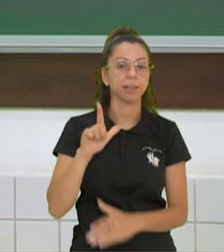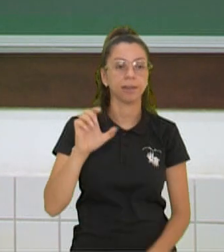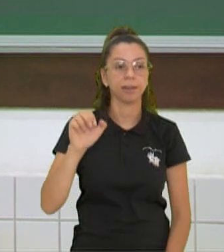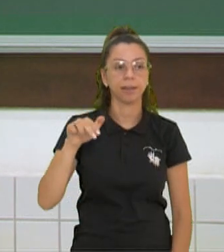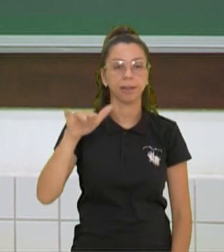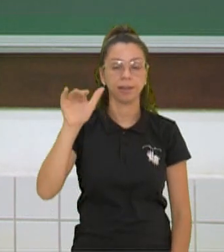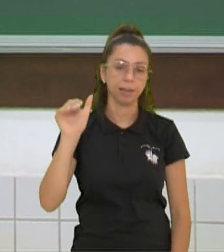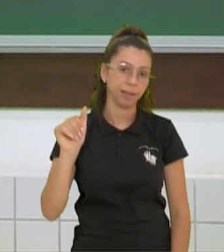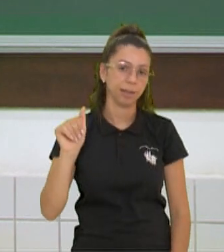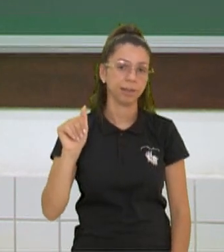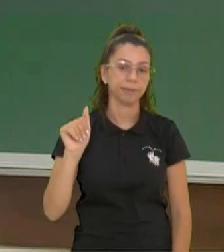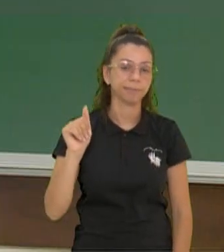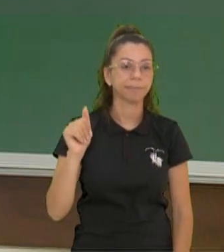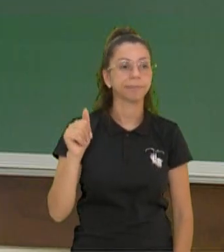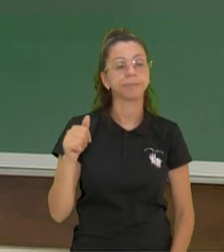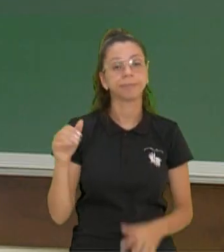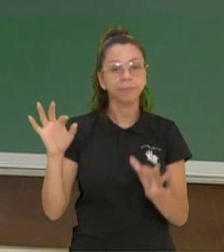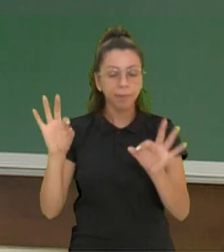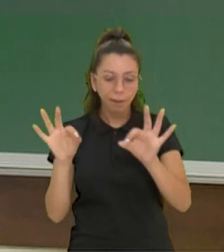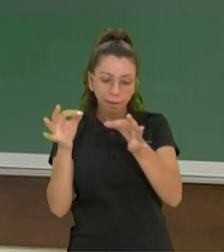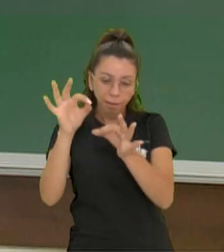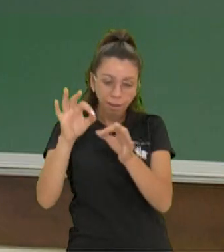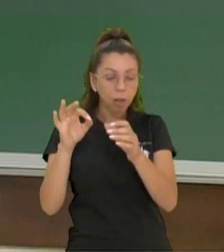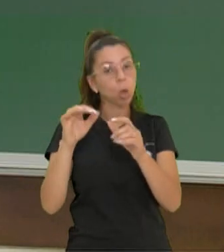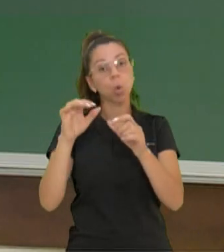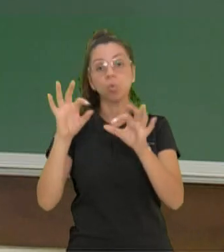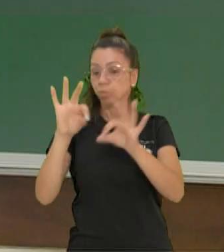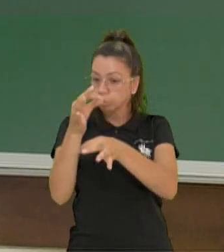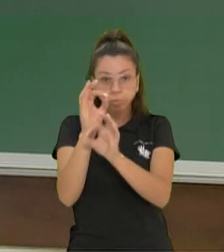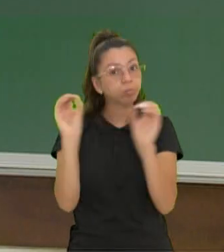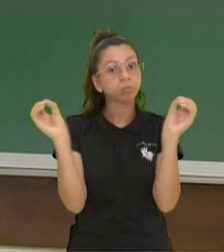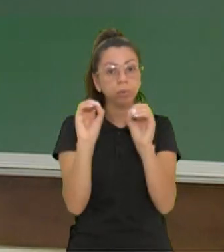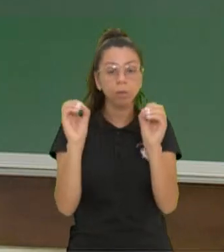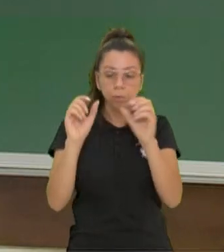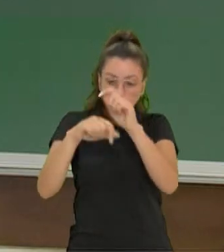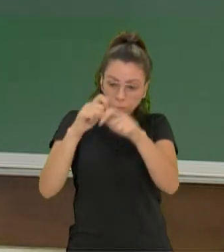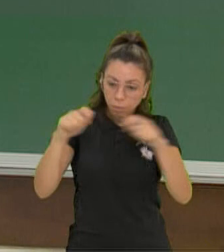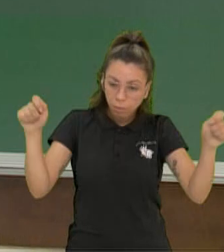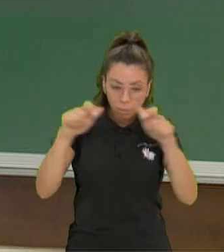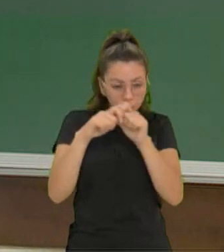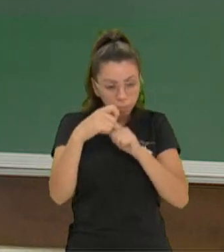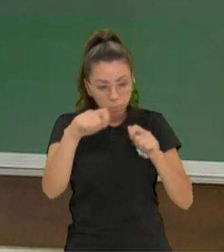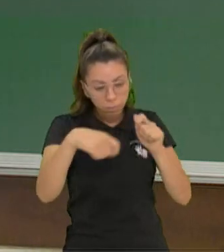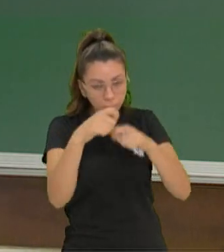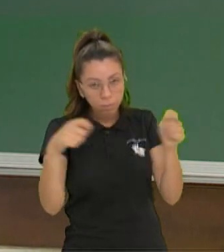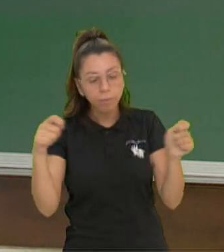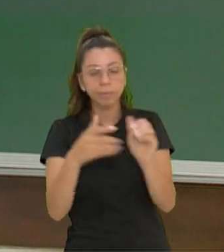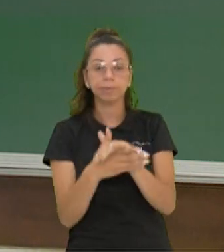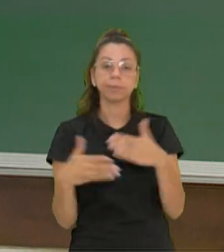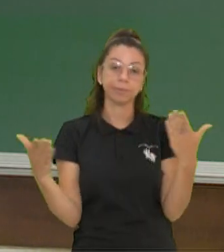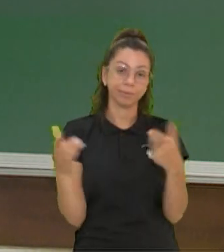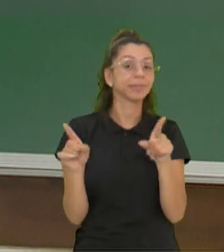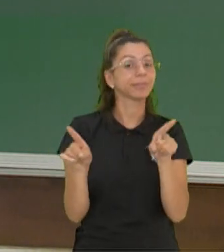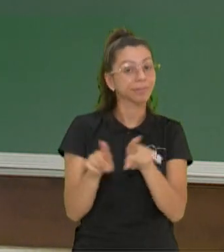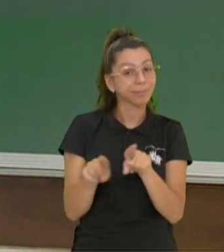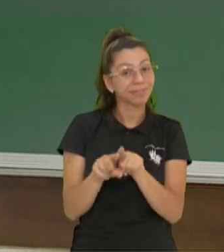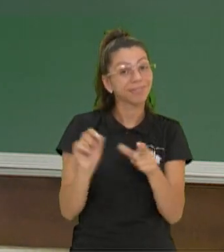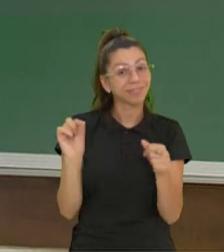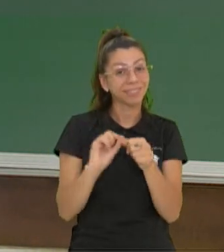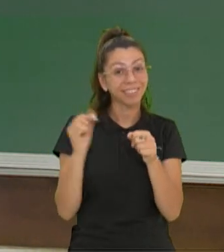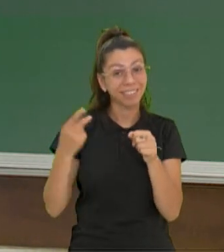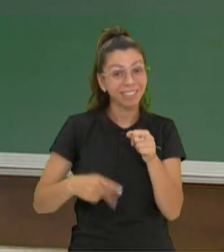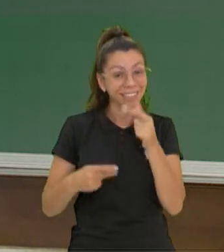Martins. Então, feitas, né, de retalhos de tecido sem costura, apenas cortadas e amarradas com nós. E nós fizemos aqui em aula,